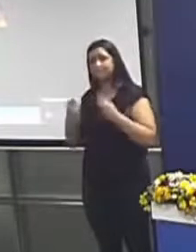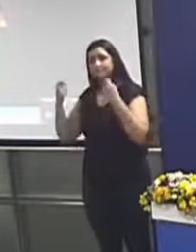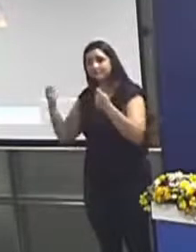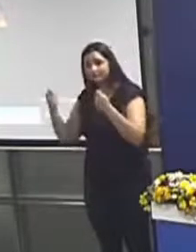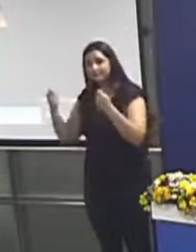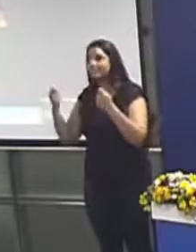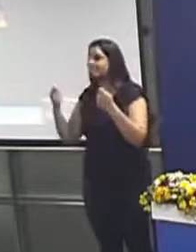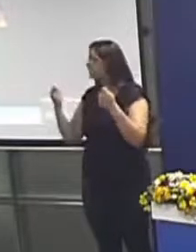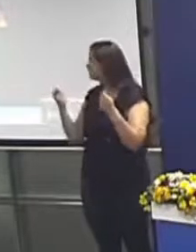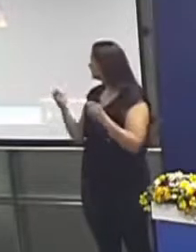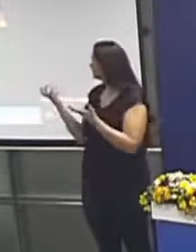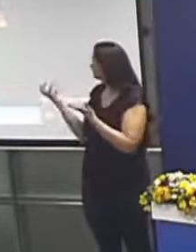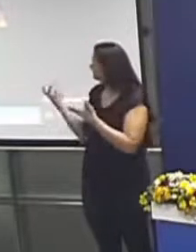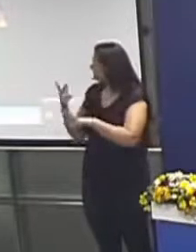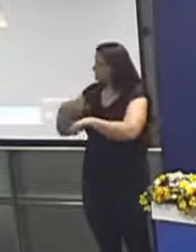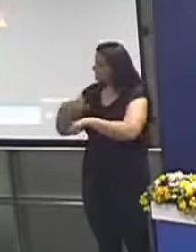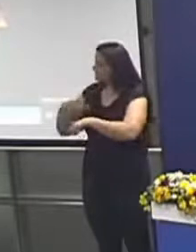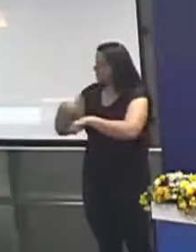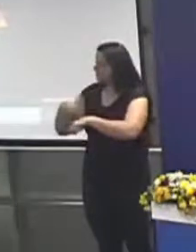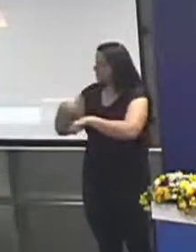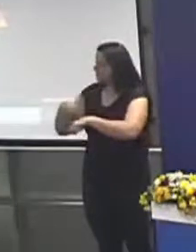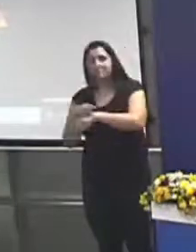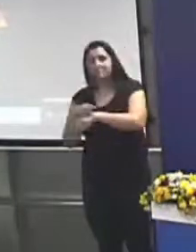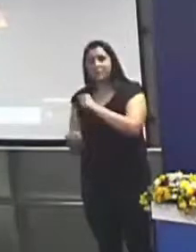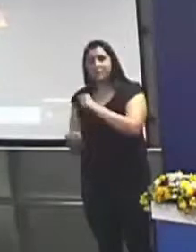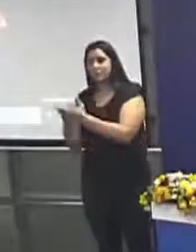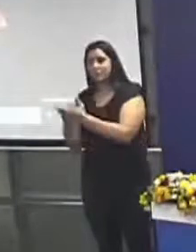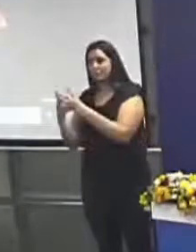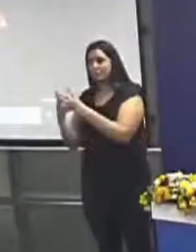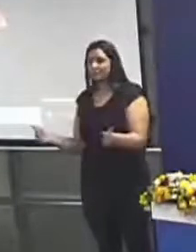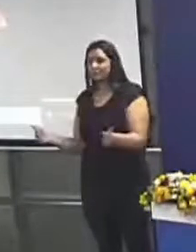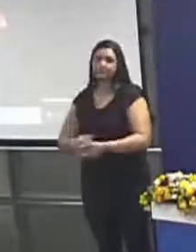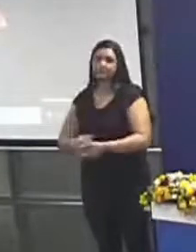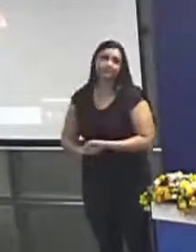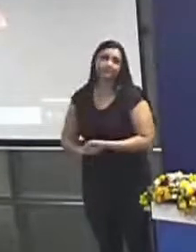pra livrar nosso país dessa corrupção.